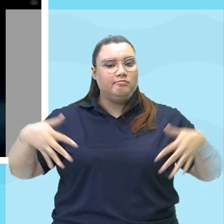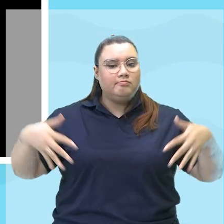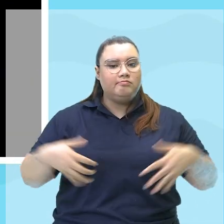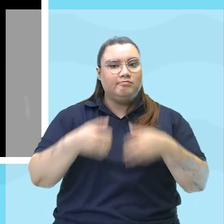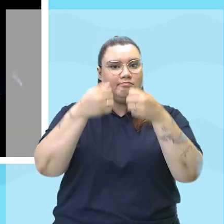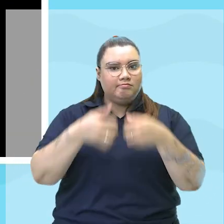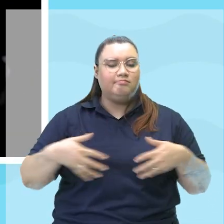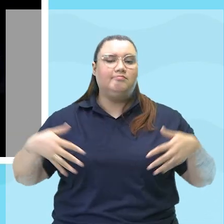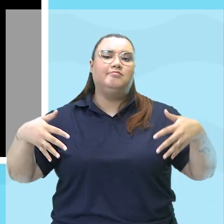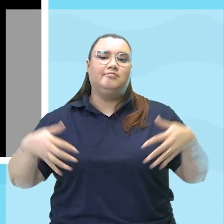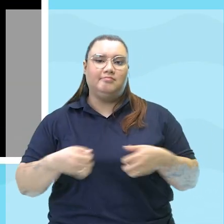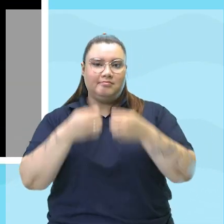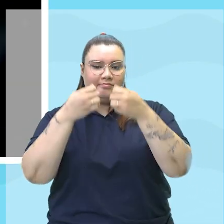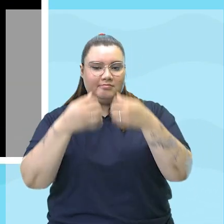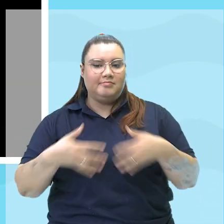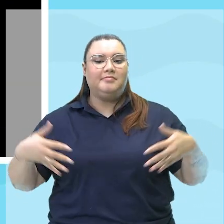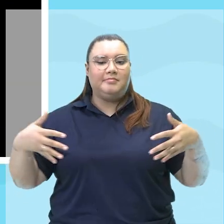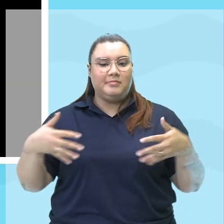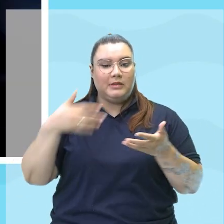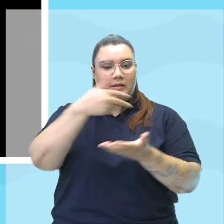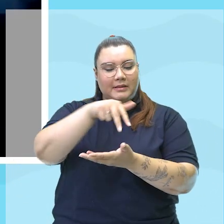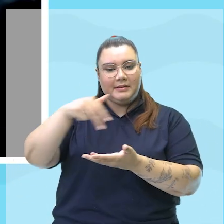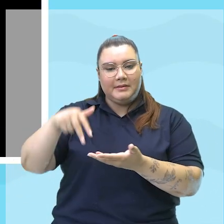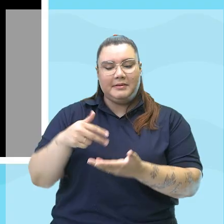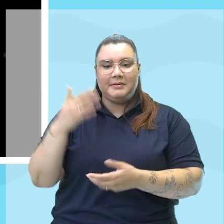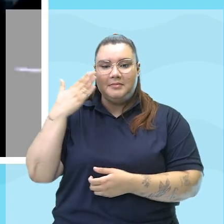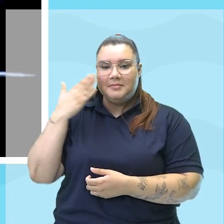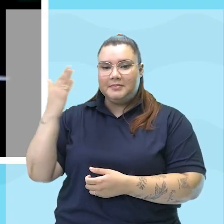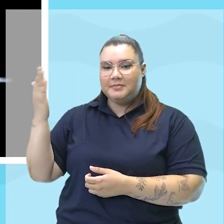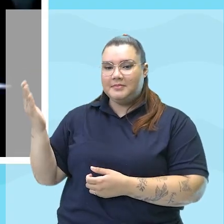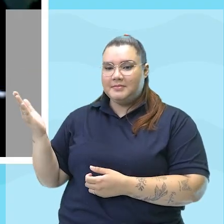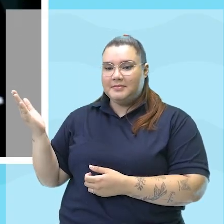Furtado para essa apresentação.